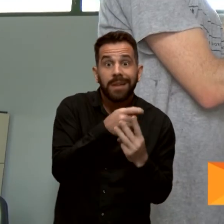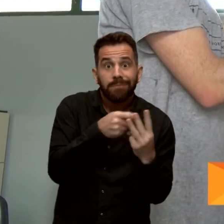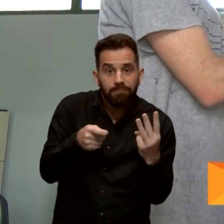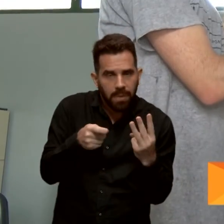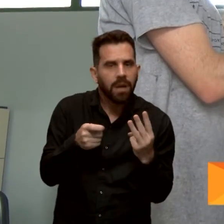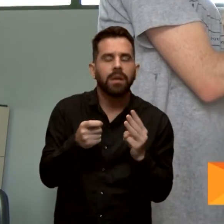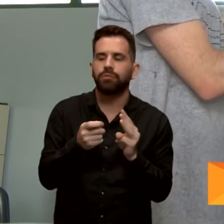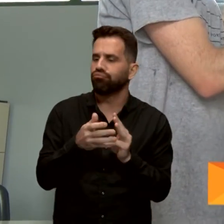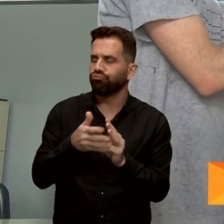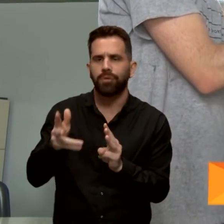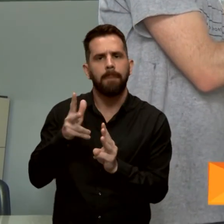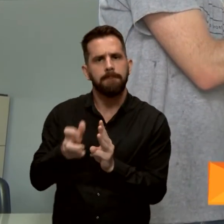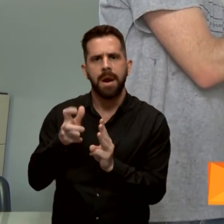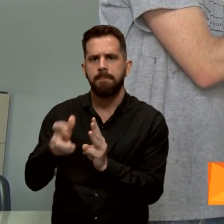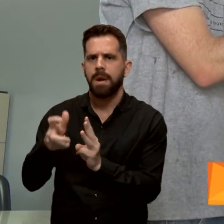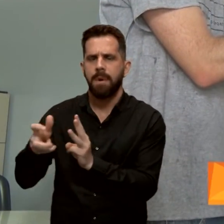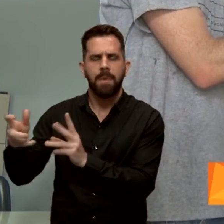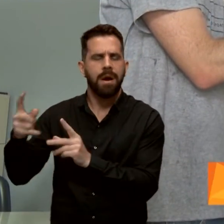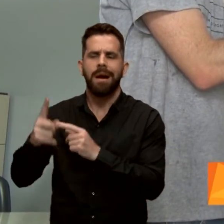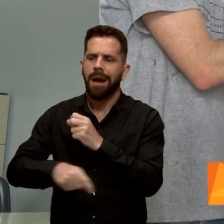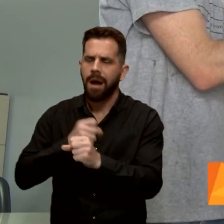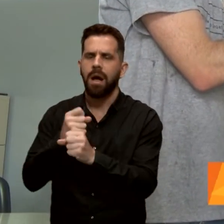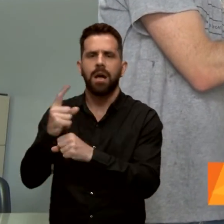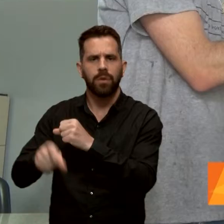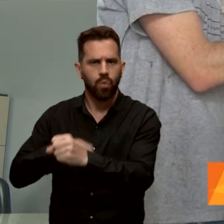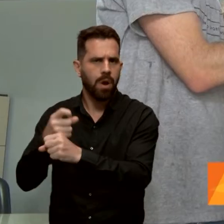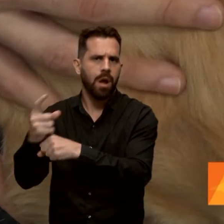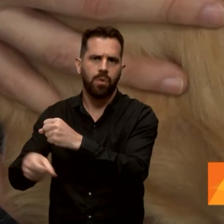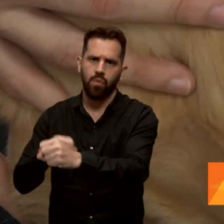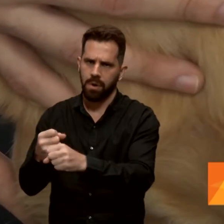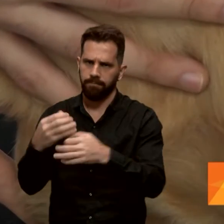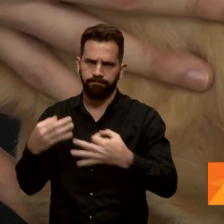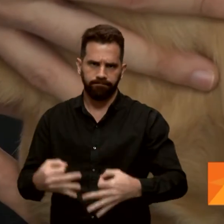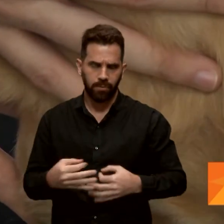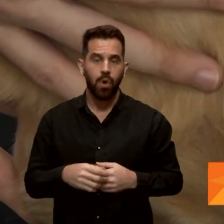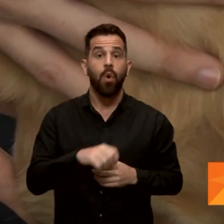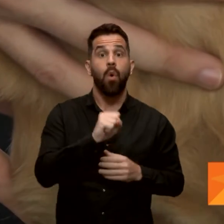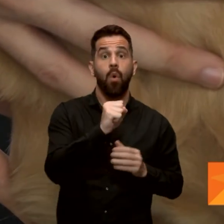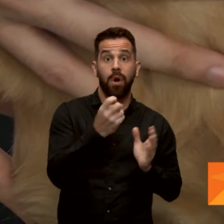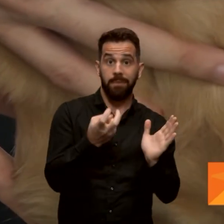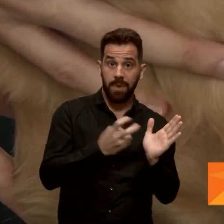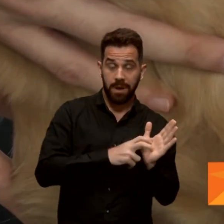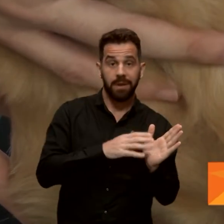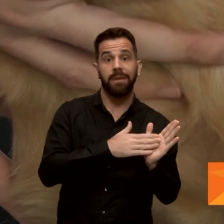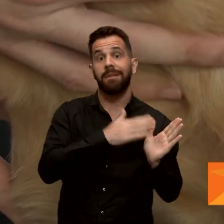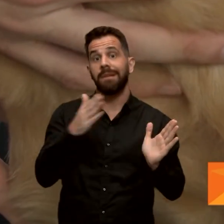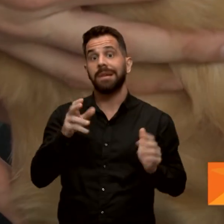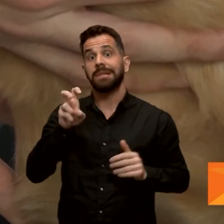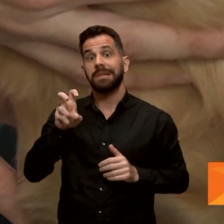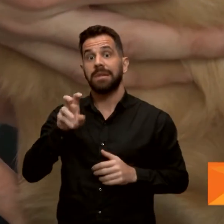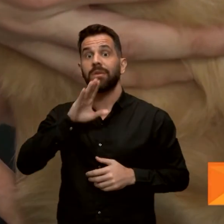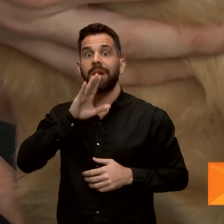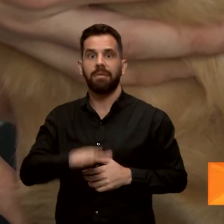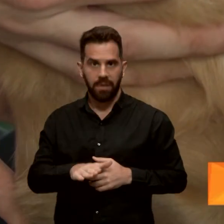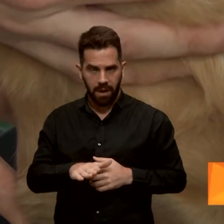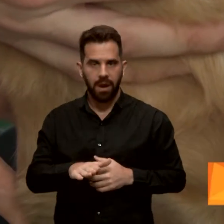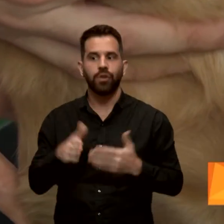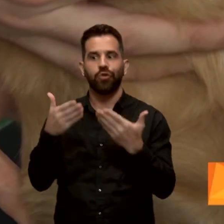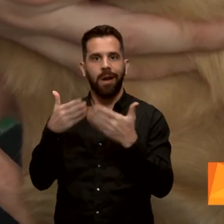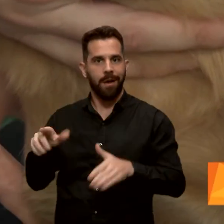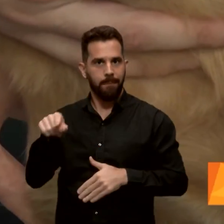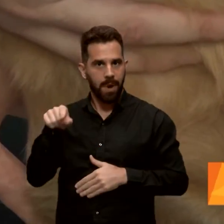posto funciona de segunda a sexta, das 8 horas da manhã às 5 da tarde. O Murilo trouxe seu